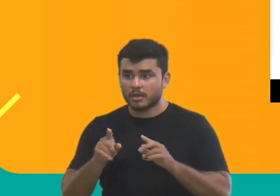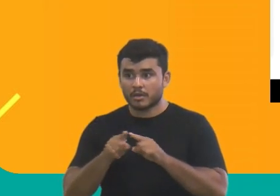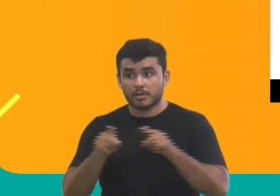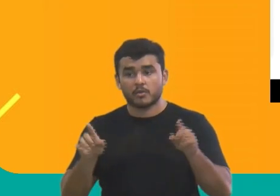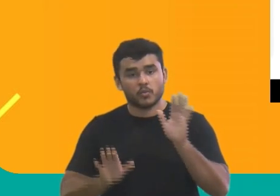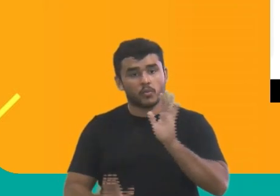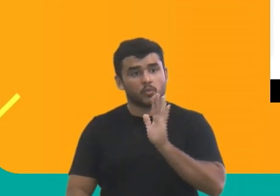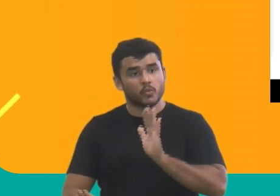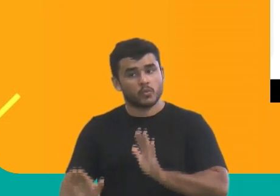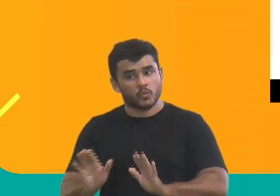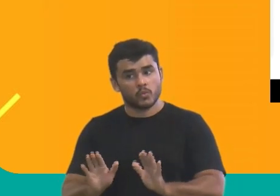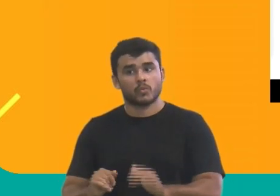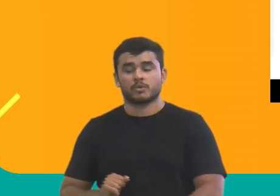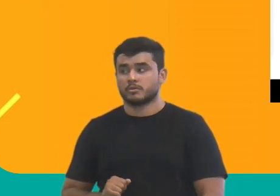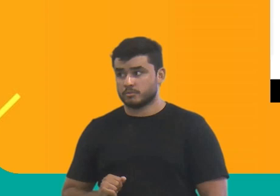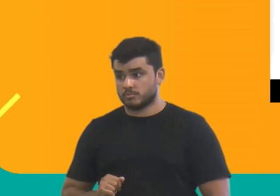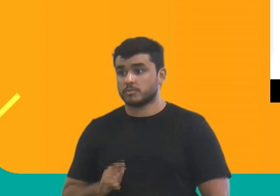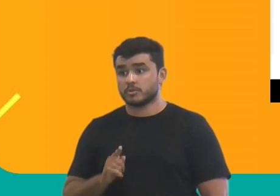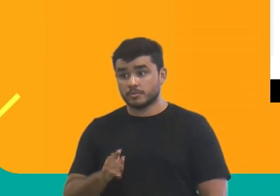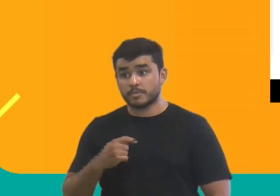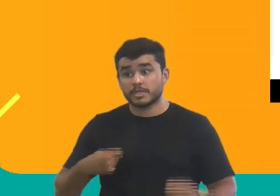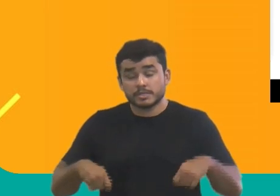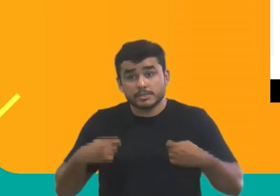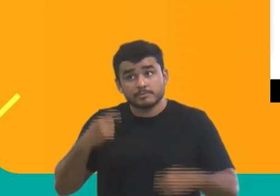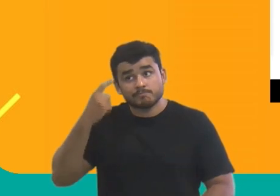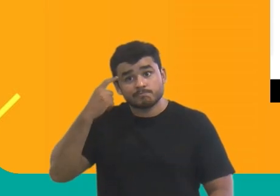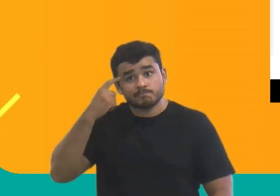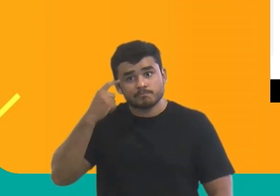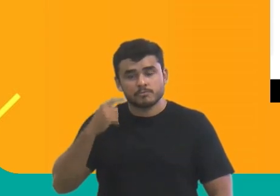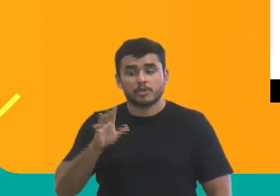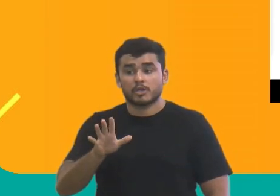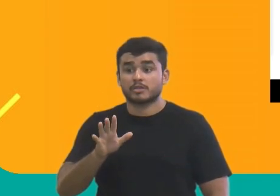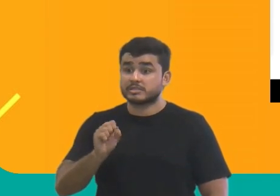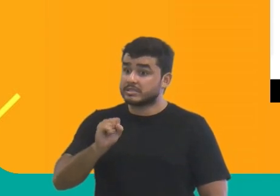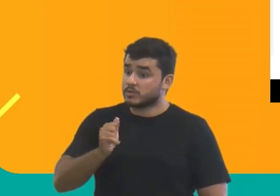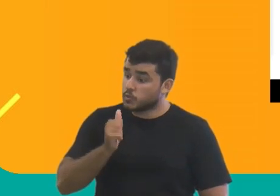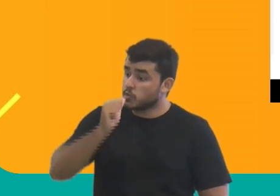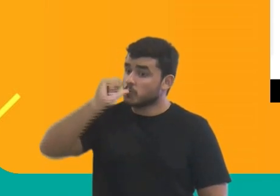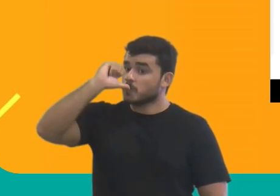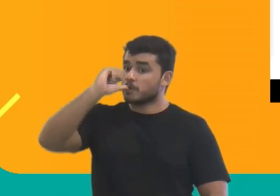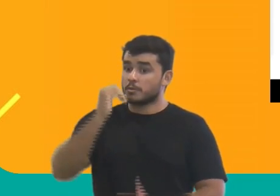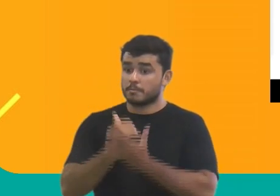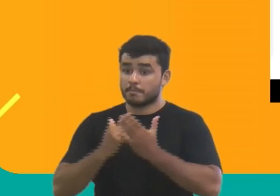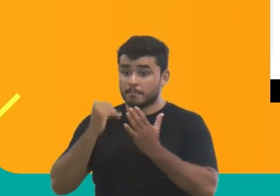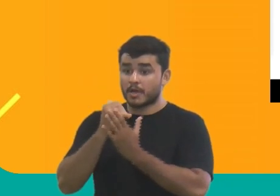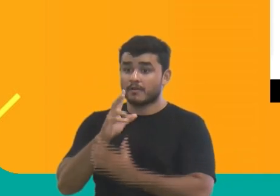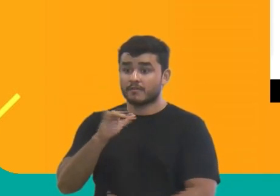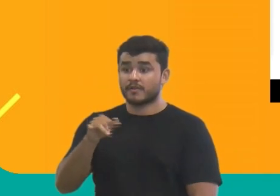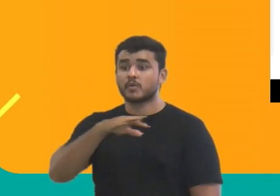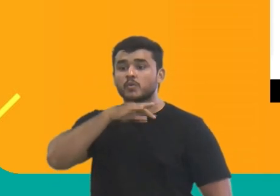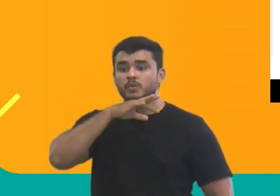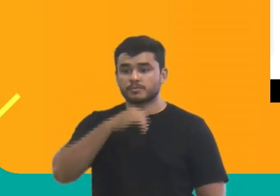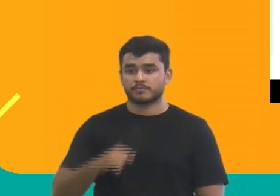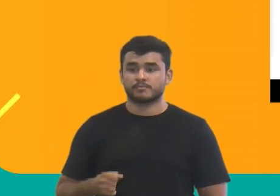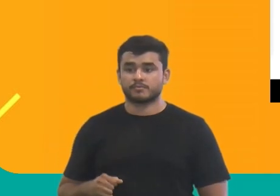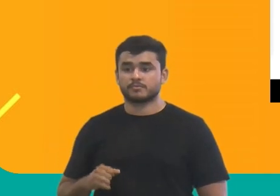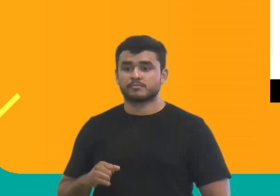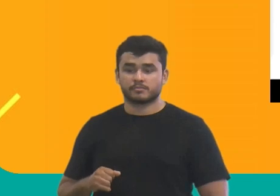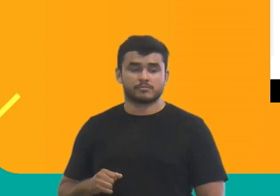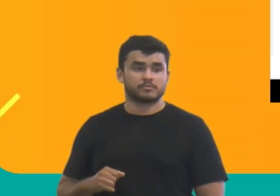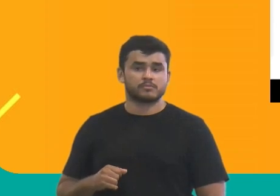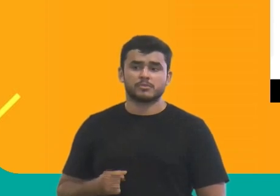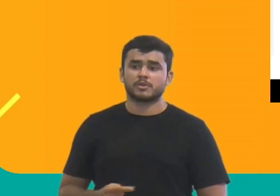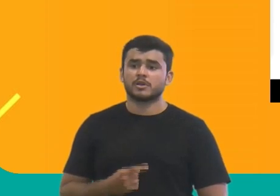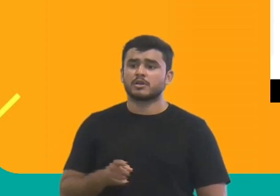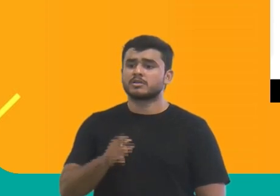porque este excesso me causa problemas de inchaços na minha célula. Eu tenho que parar. Por que, eu tenho que botar sal, Catarina,